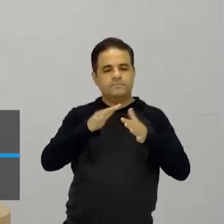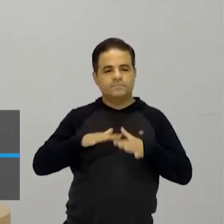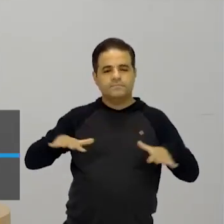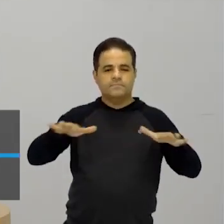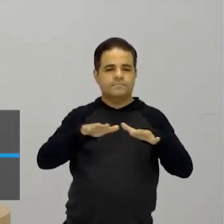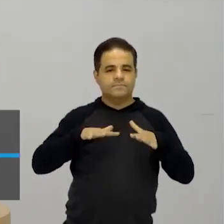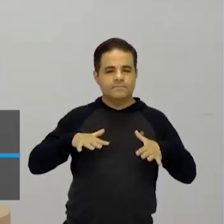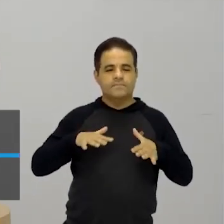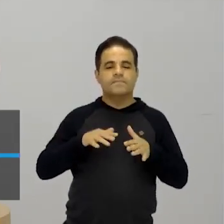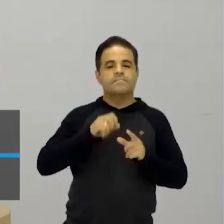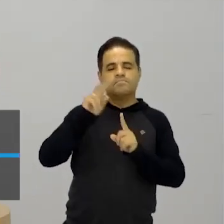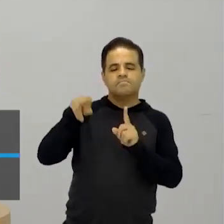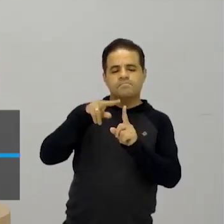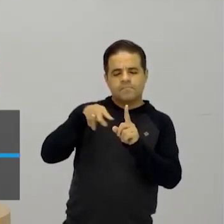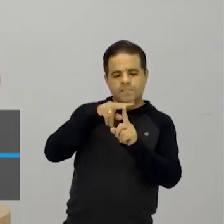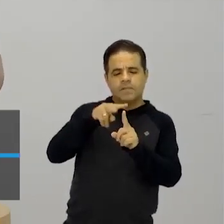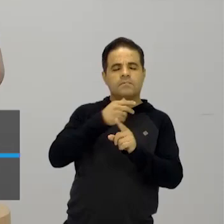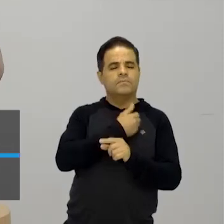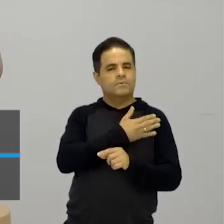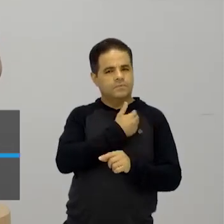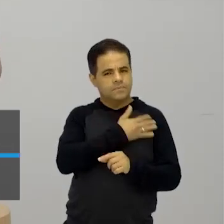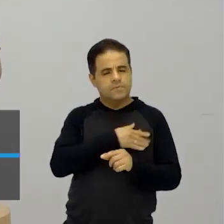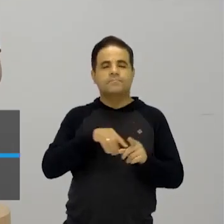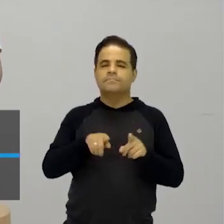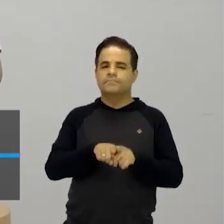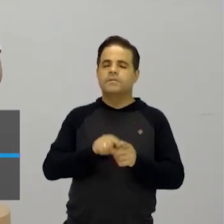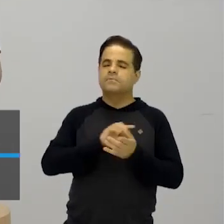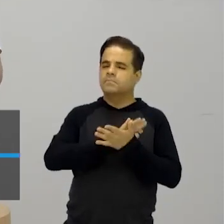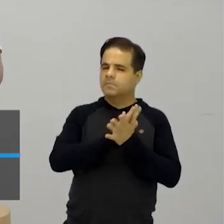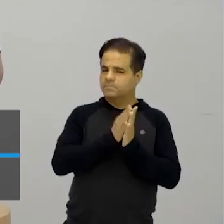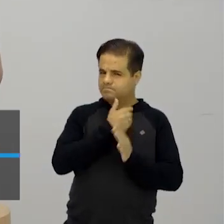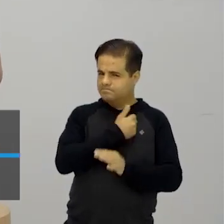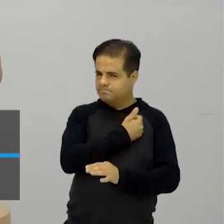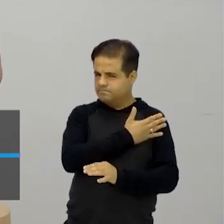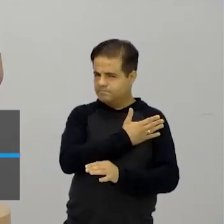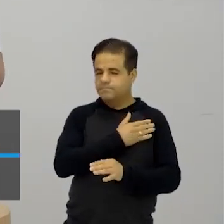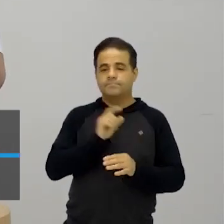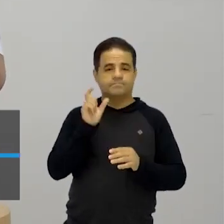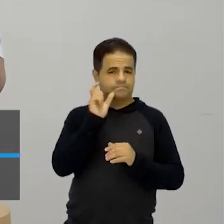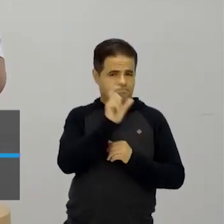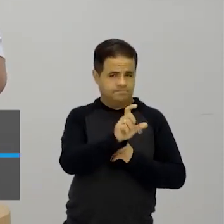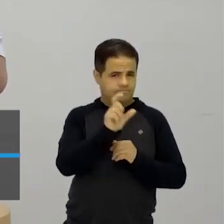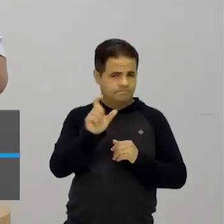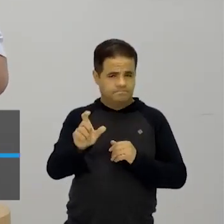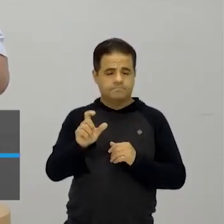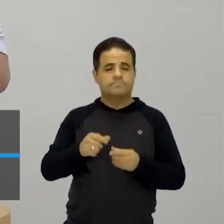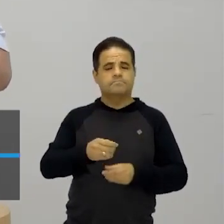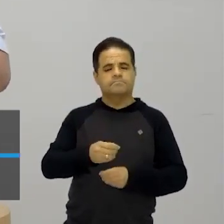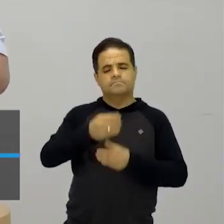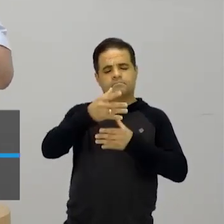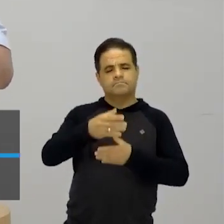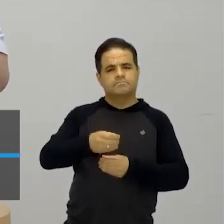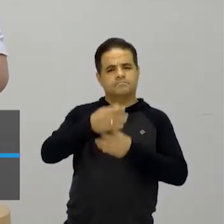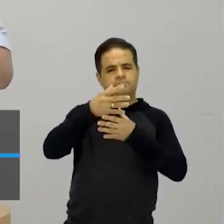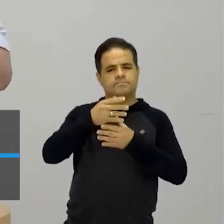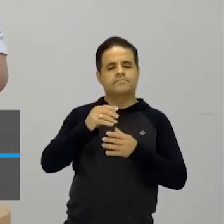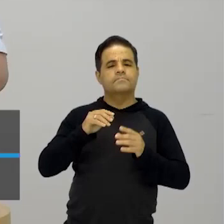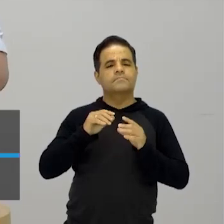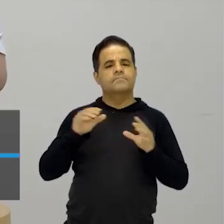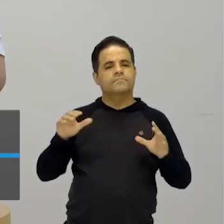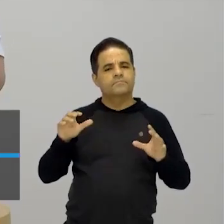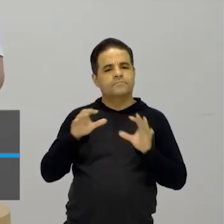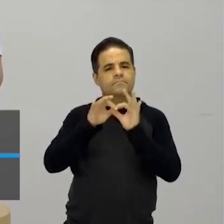estereótipo, de preconceito e de discriminação. Então, as palavras que vocês vão escrever no chat para a gente, elas vão ter uma